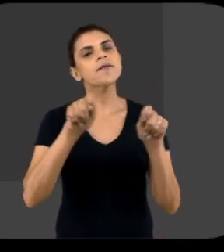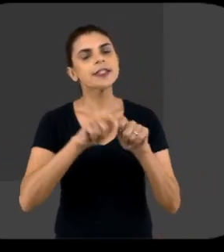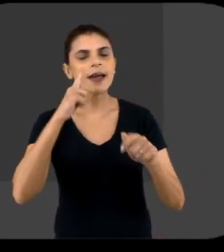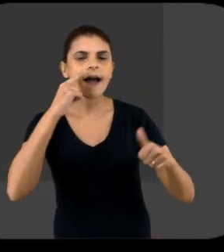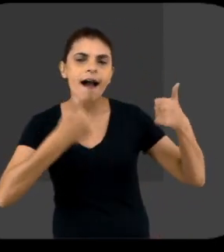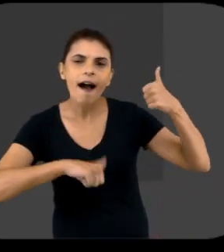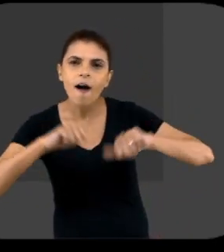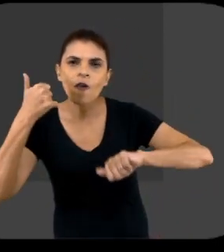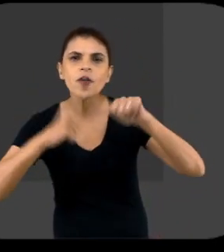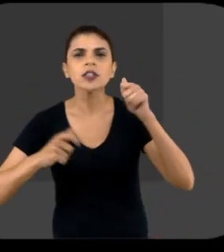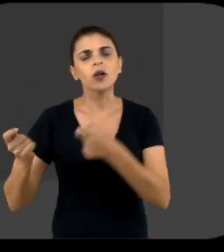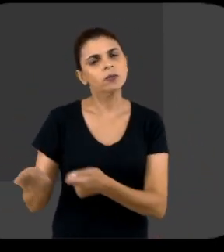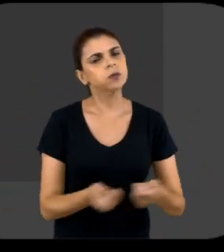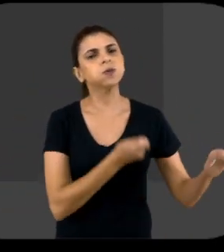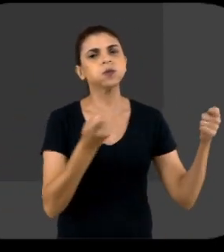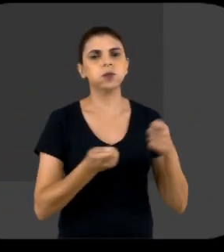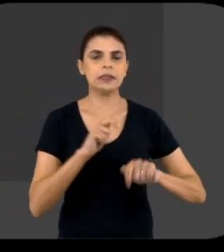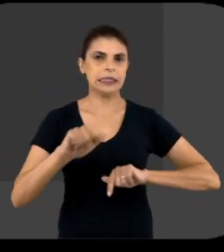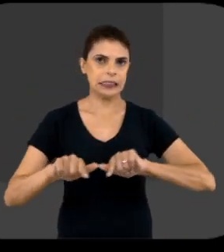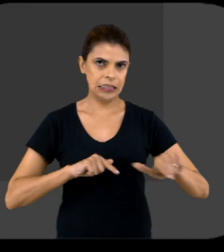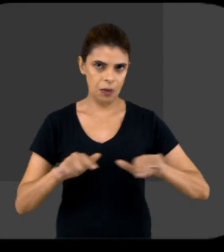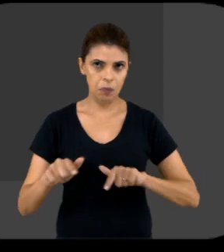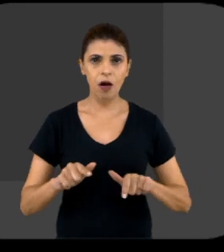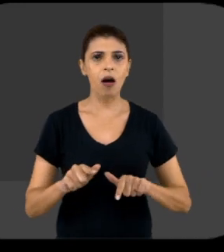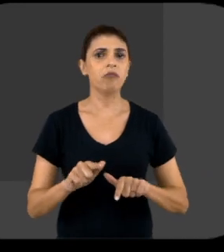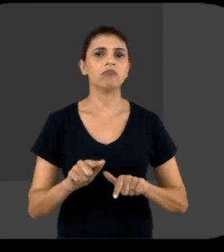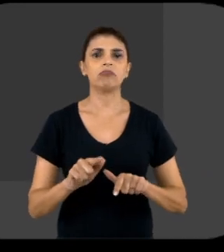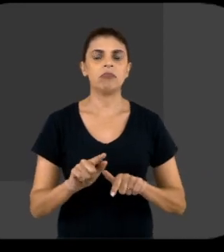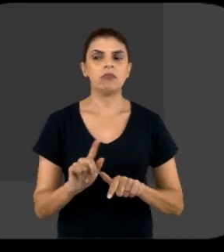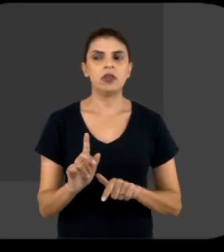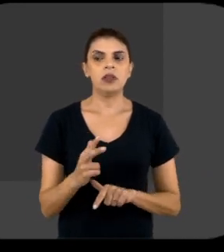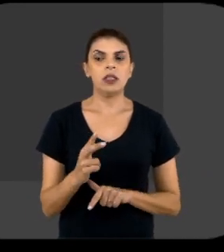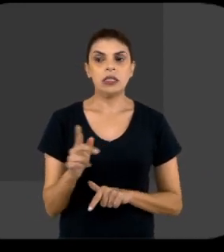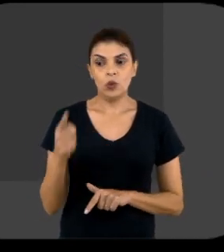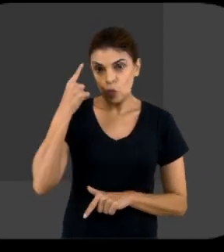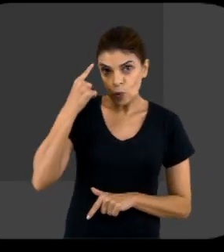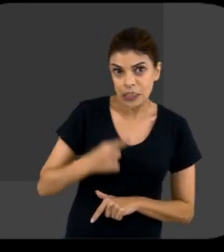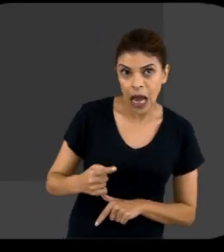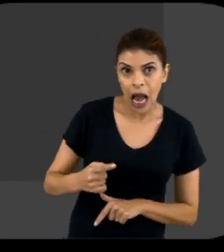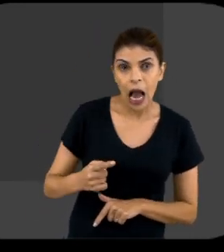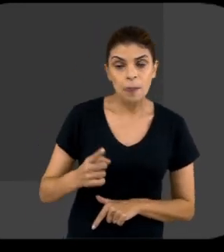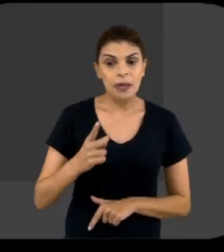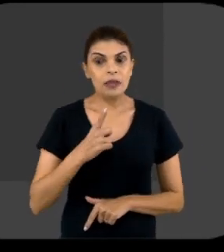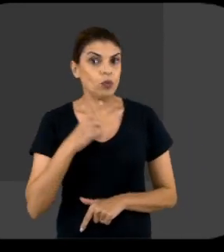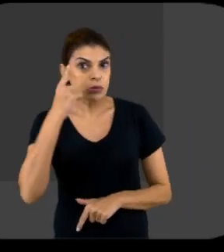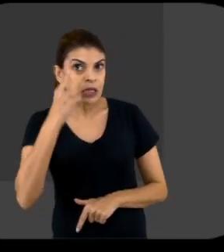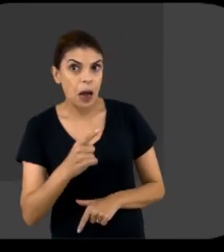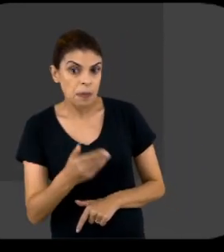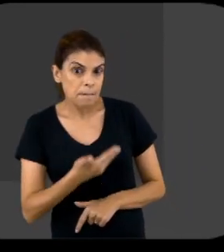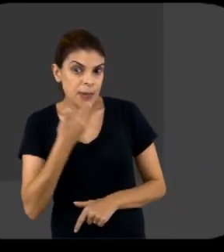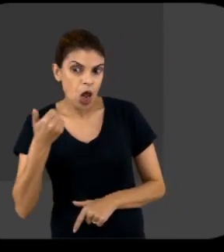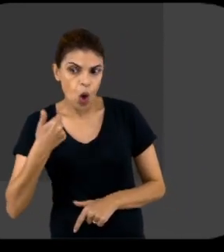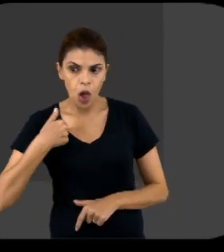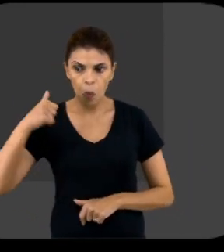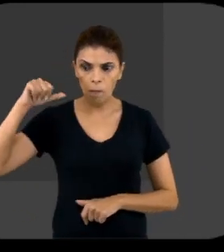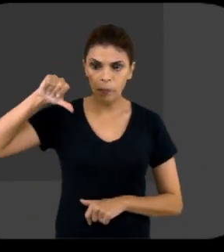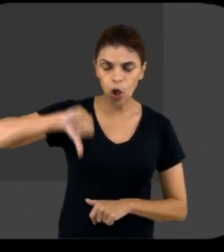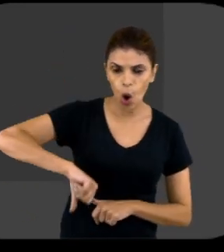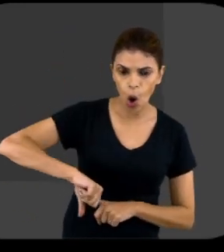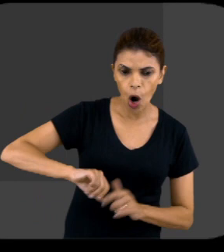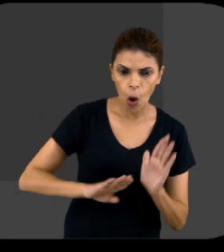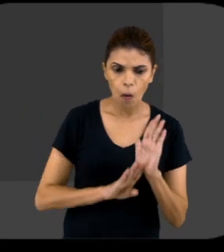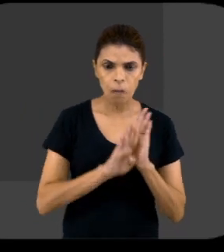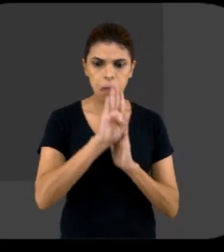fazer avaliações constantes do trabalho. Quem não mede não sabe se está melhorando ou piorando,